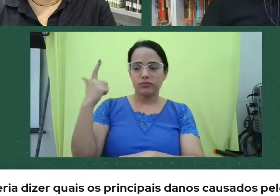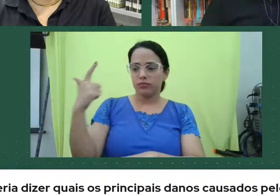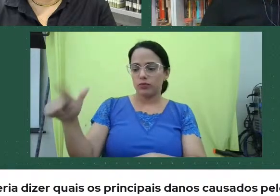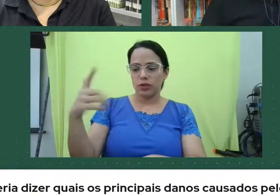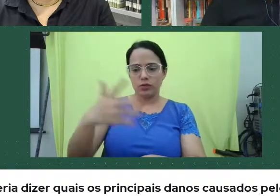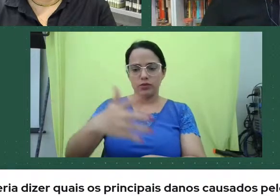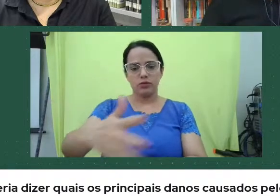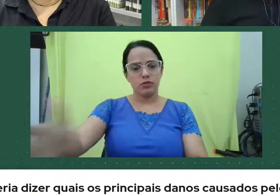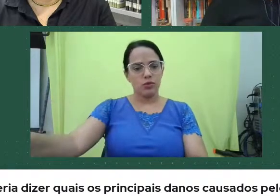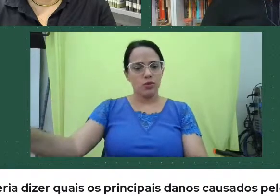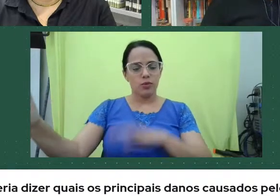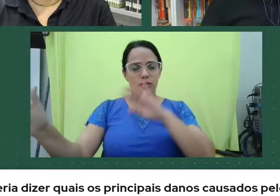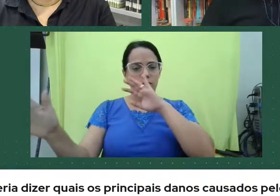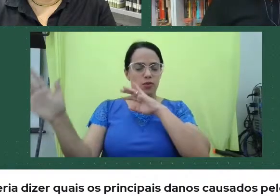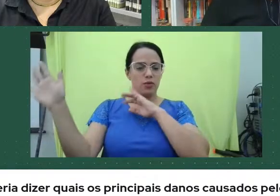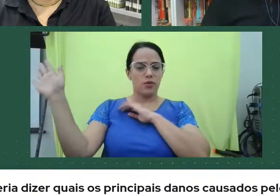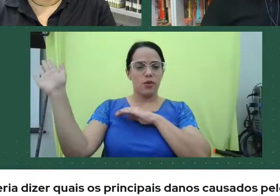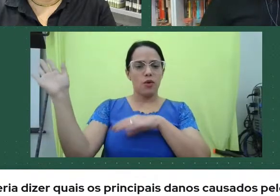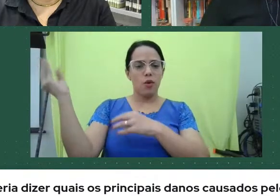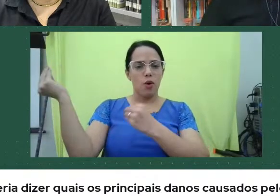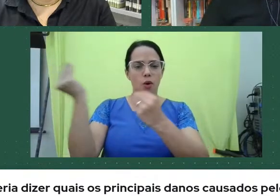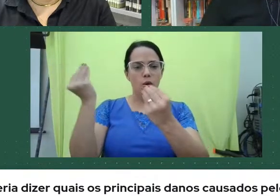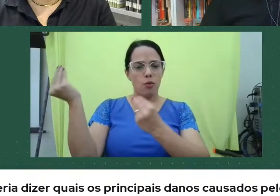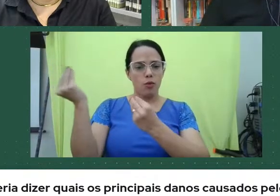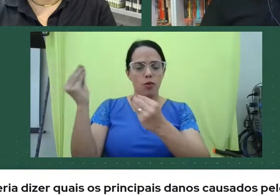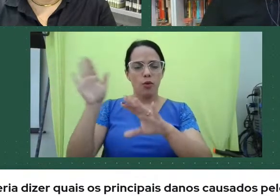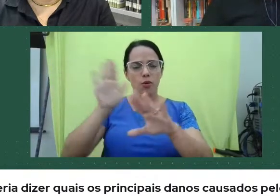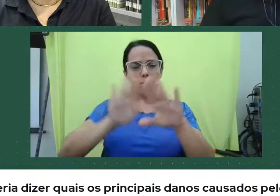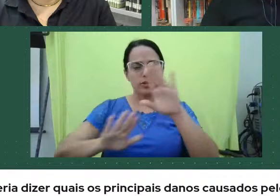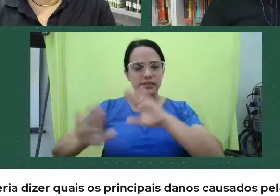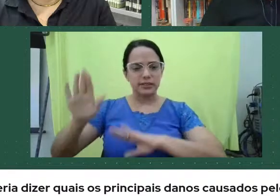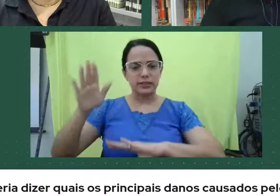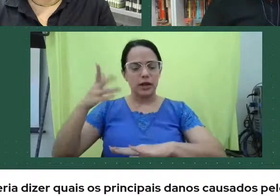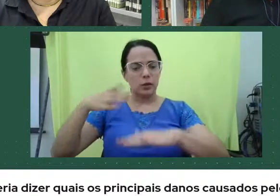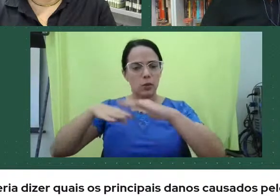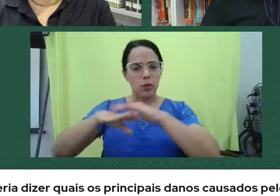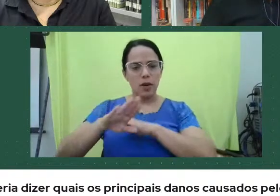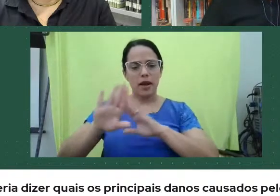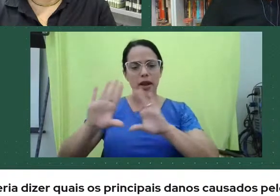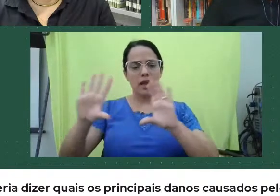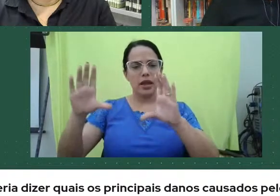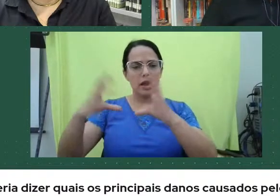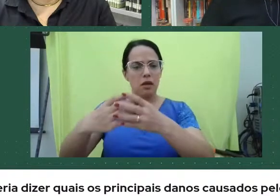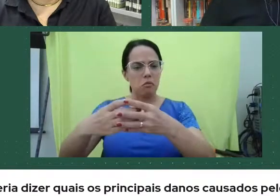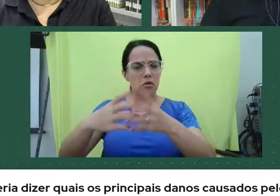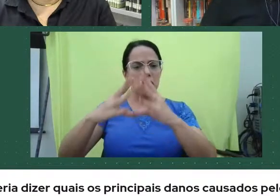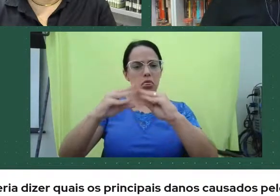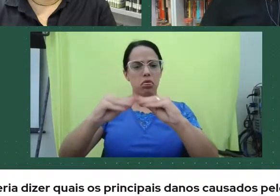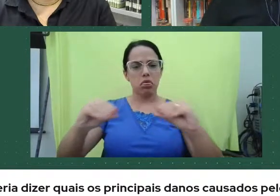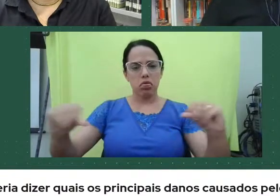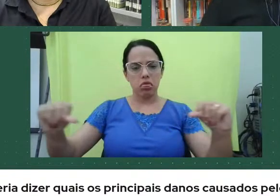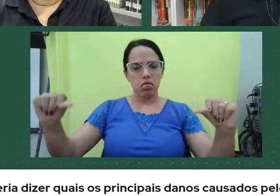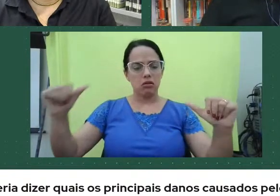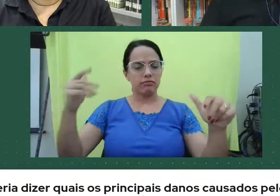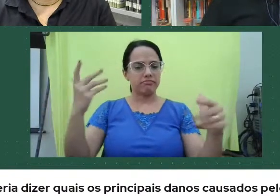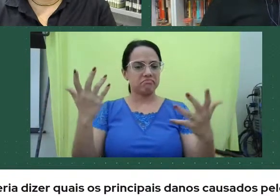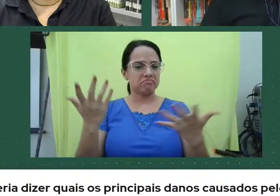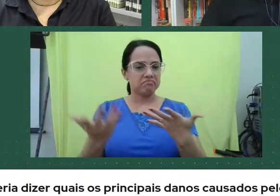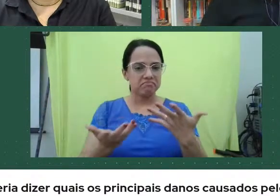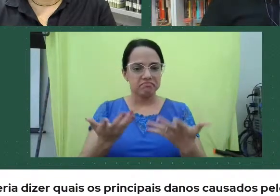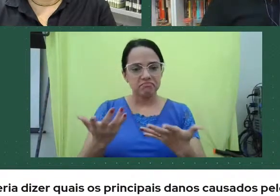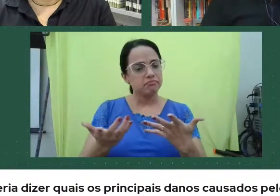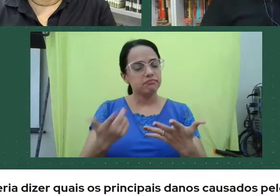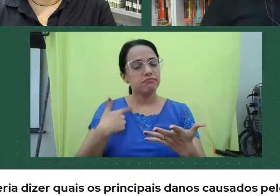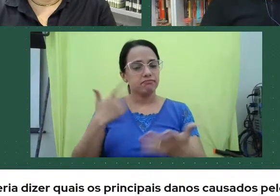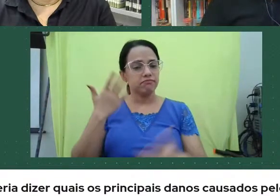um correto tratamento de preservação dos seus depósitos, a equipe foi desmembrada, foi diluída, e aí a gente